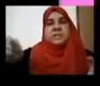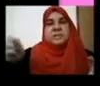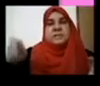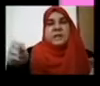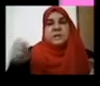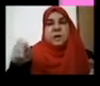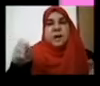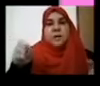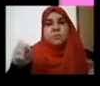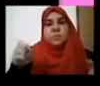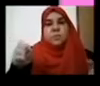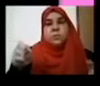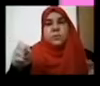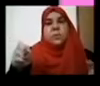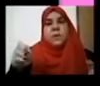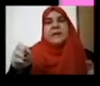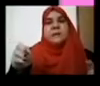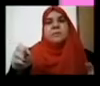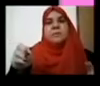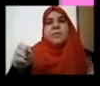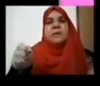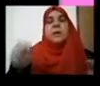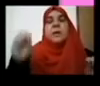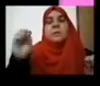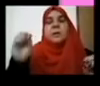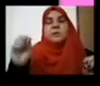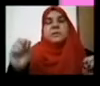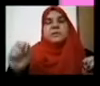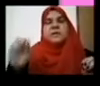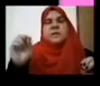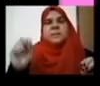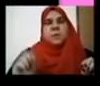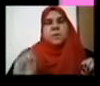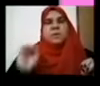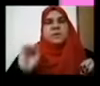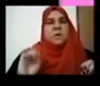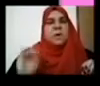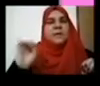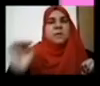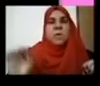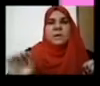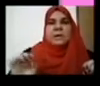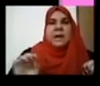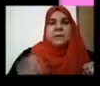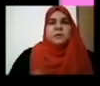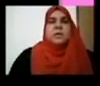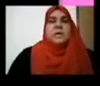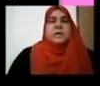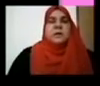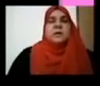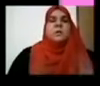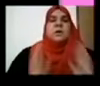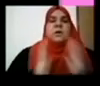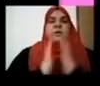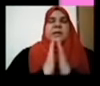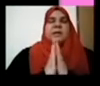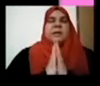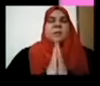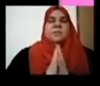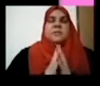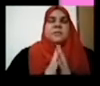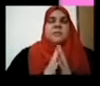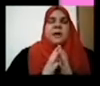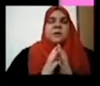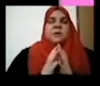quadrado, 16 é um número quadrado também. Porque o 16 é a mesma coisa que 4 ao quadrado. Então, eu tenho